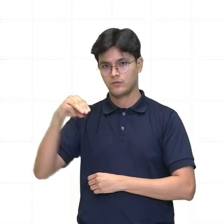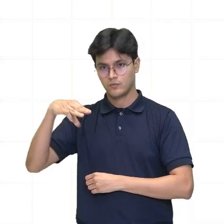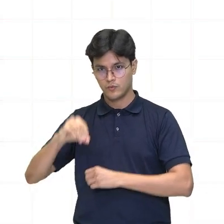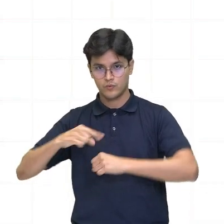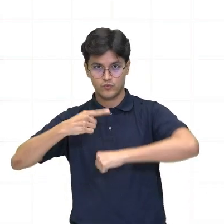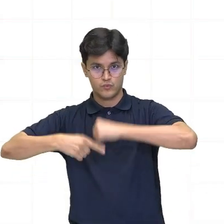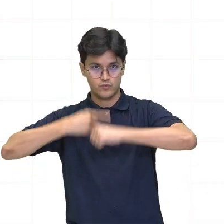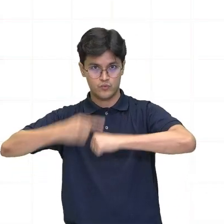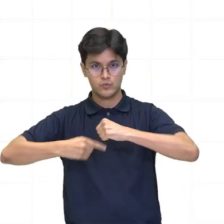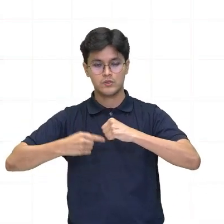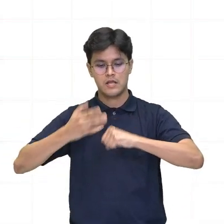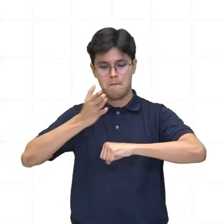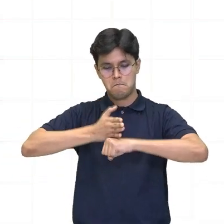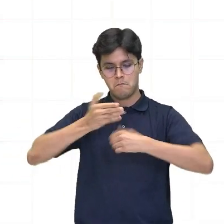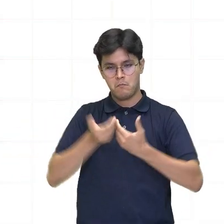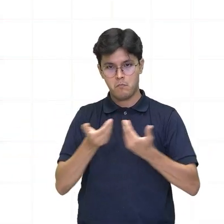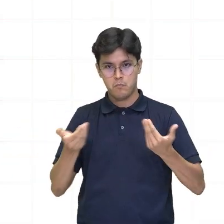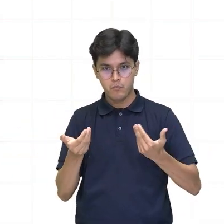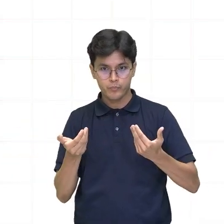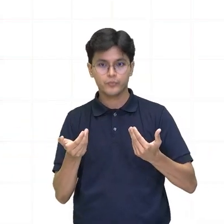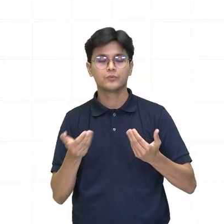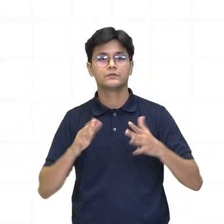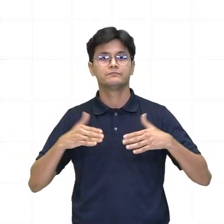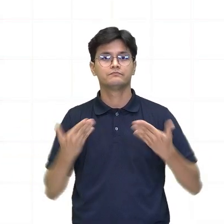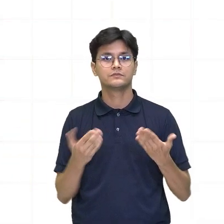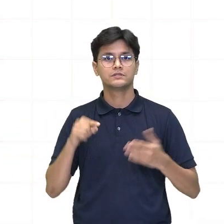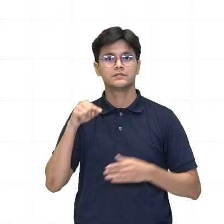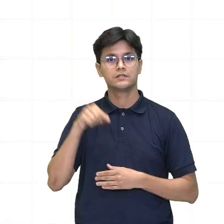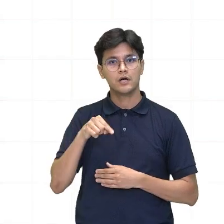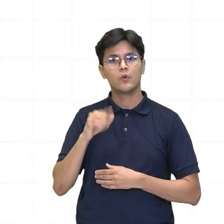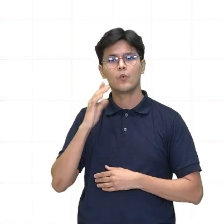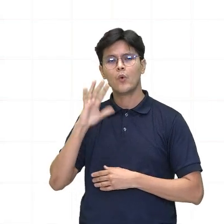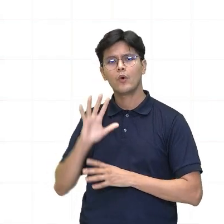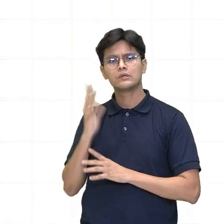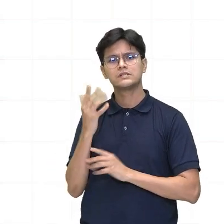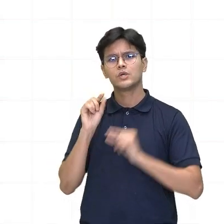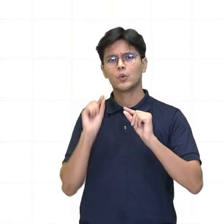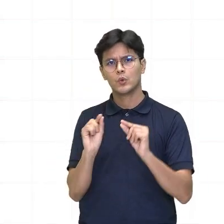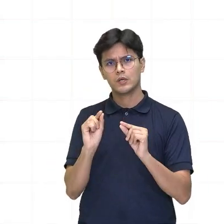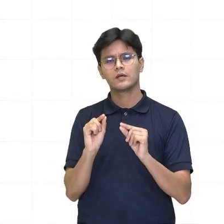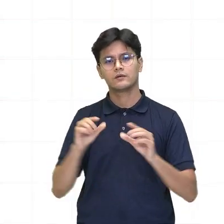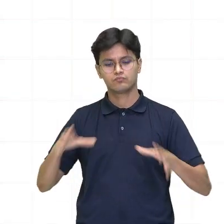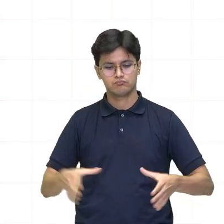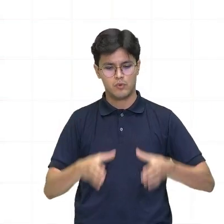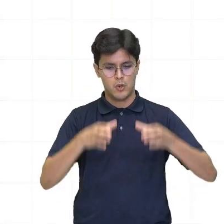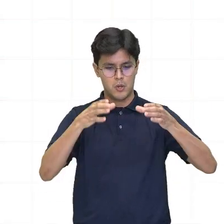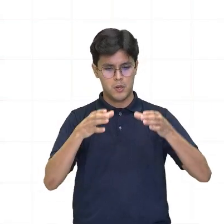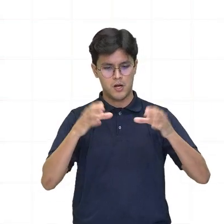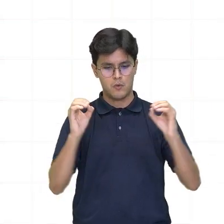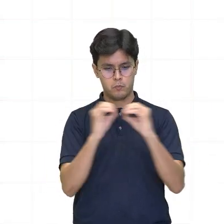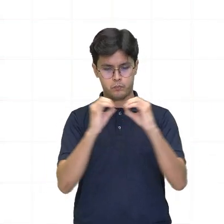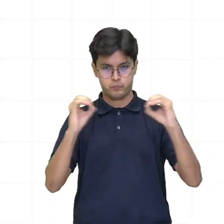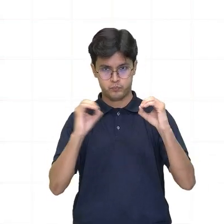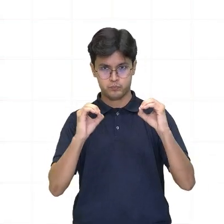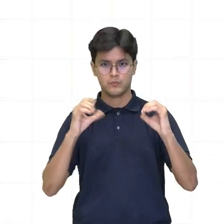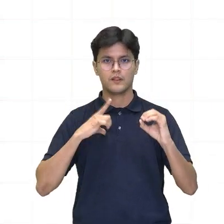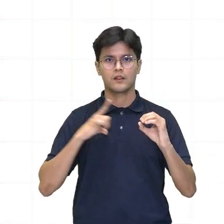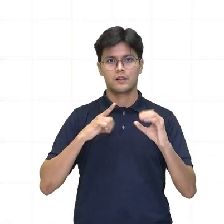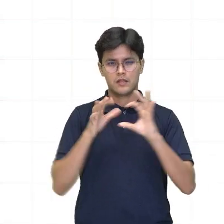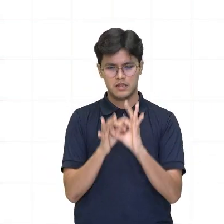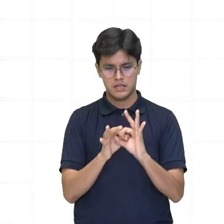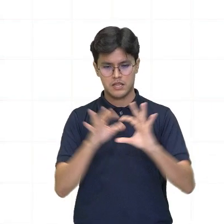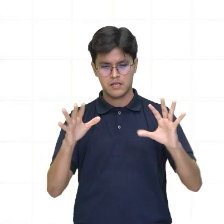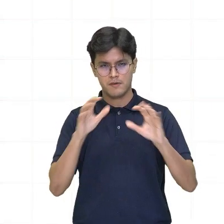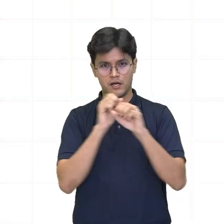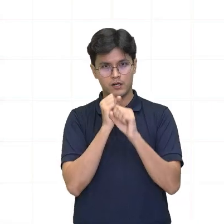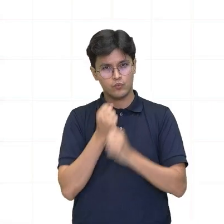átomo, que tudo que vai ser feito dentro dessas usinas, nós vamos também ter a liberação de uma grande quantidade de